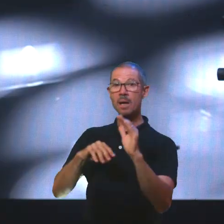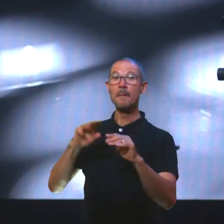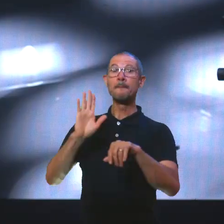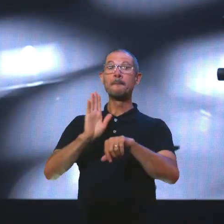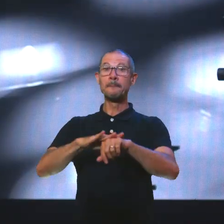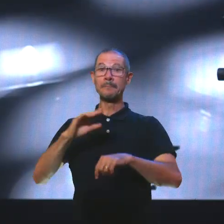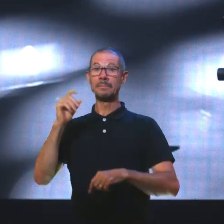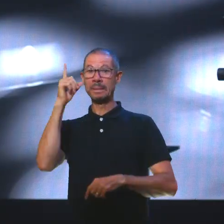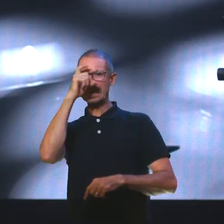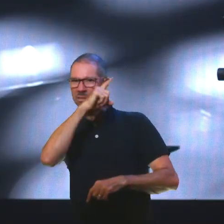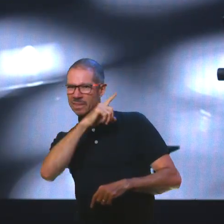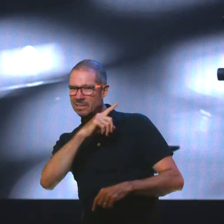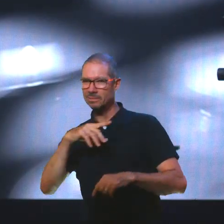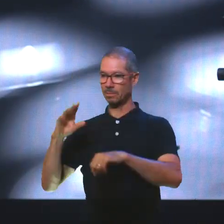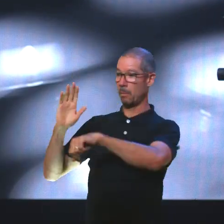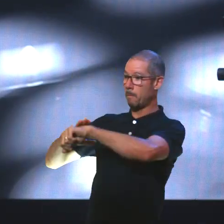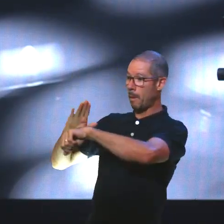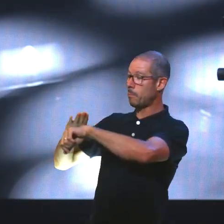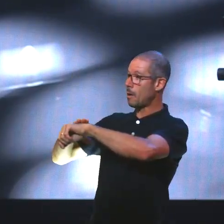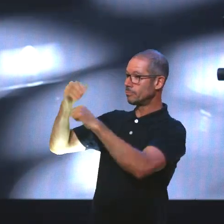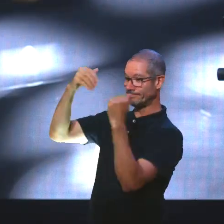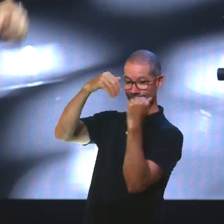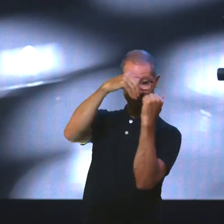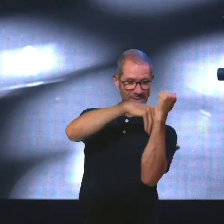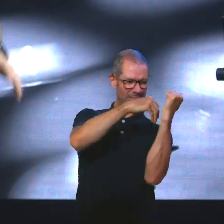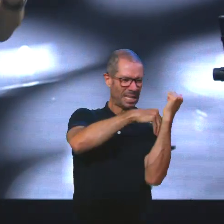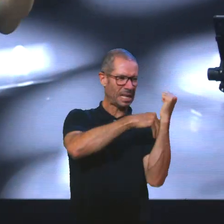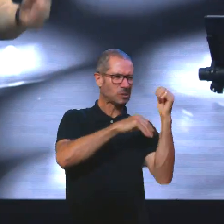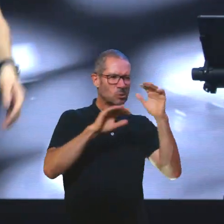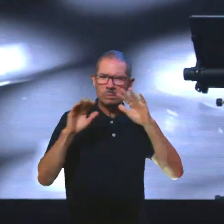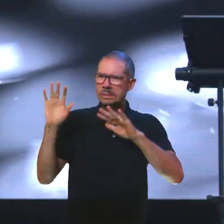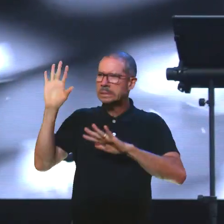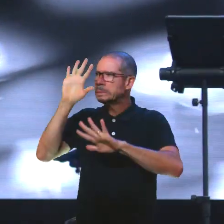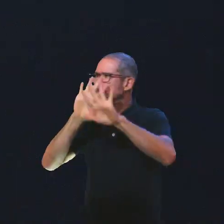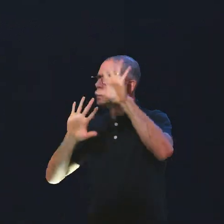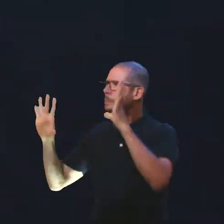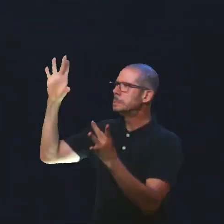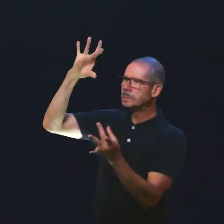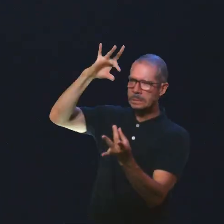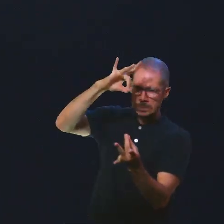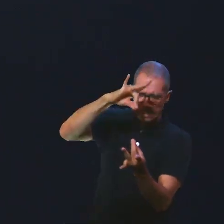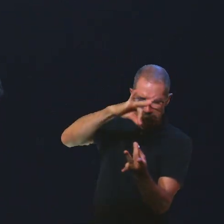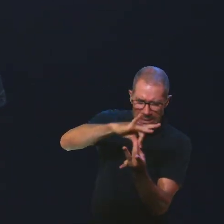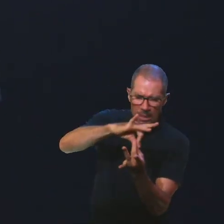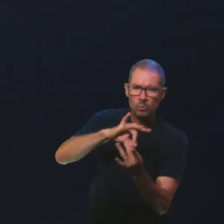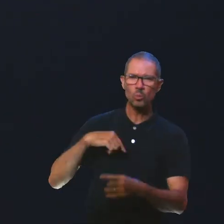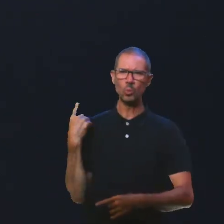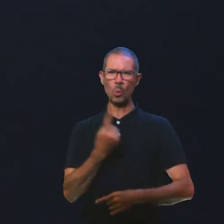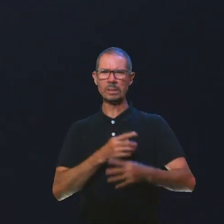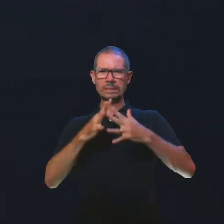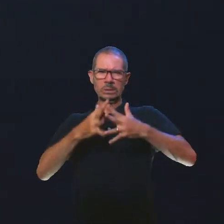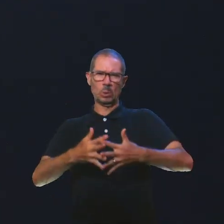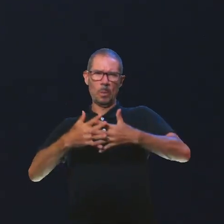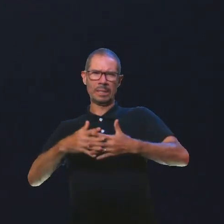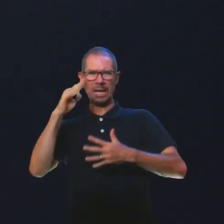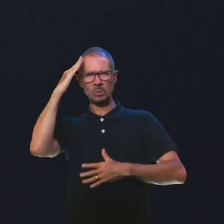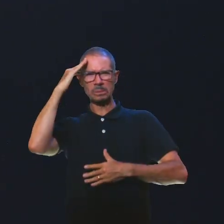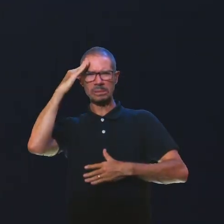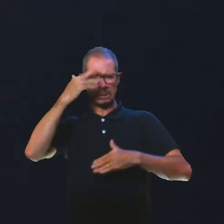quê? Isso é mais palpável. O secreto não é tão palpável, é meio abstrato. E às vezes para nós é complicado entender essas